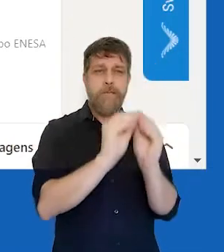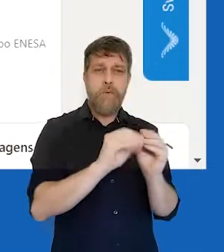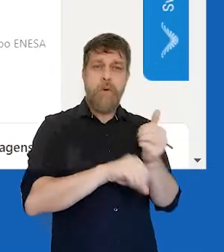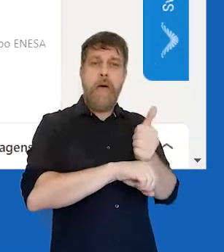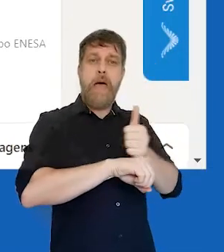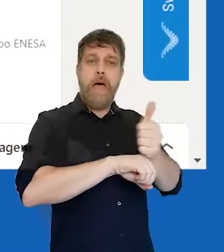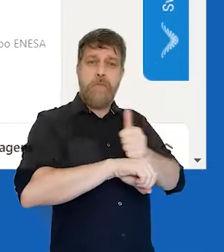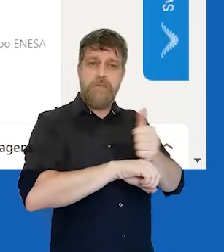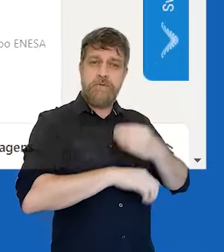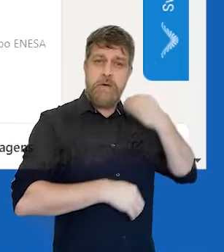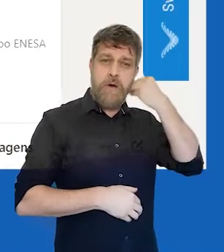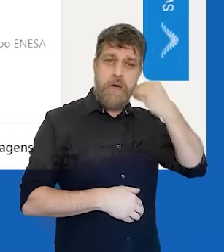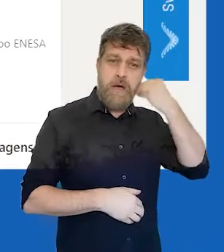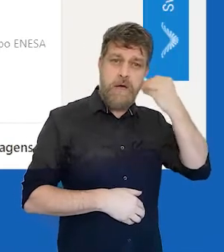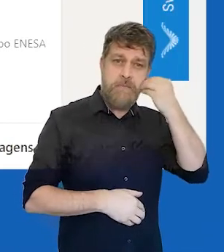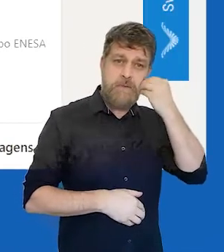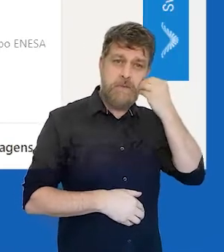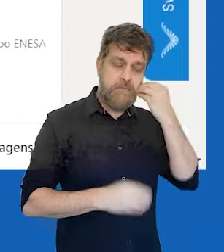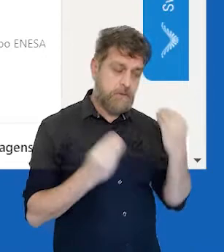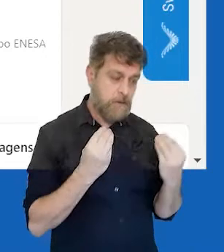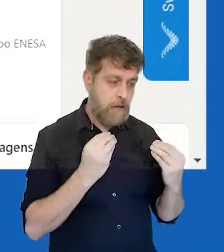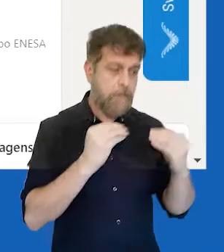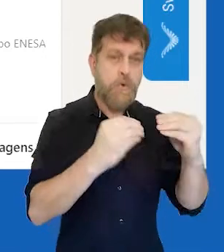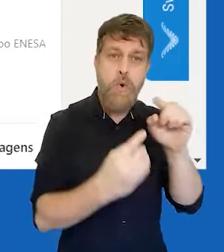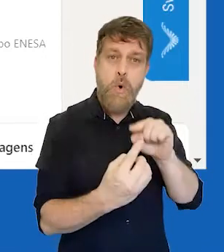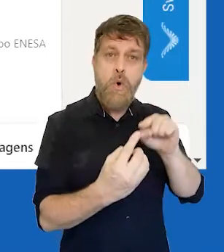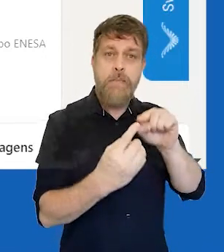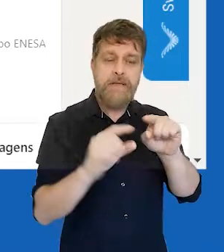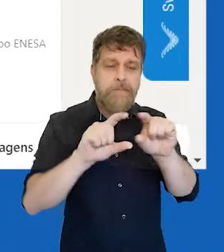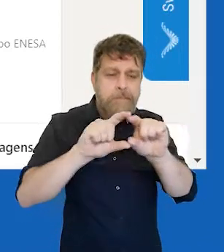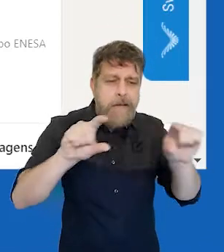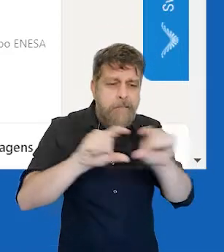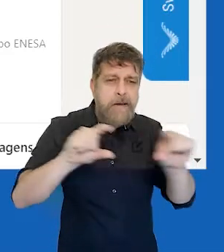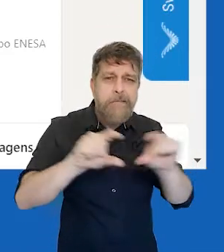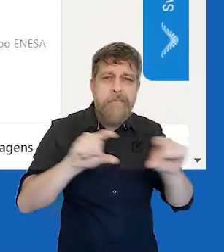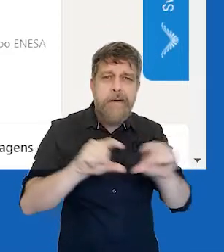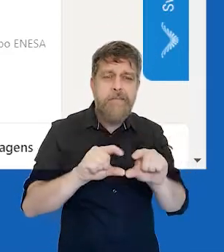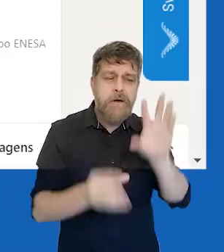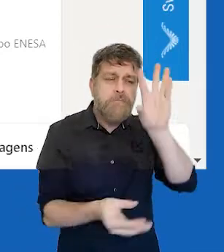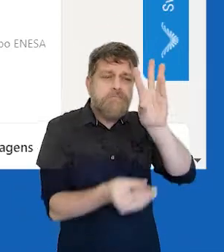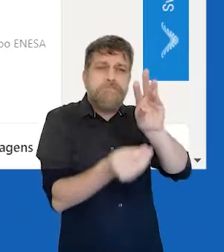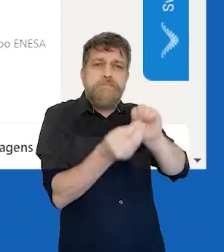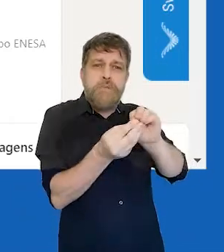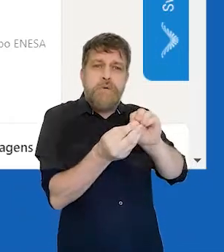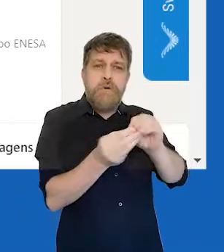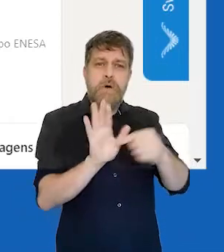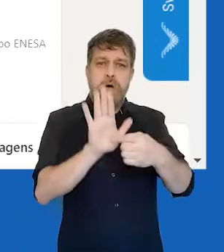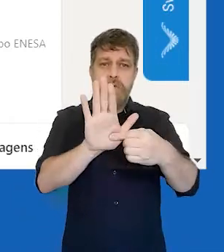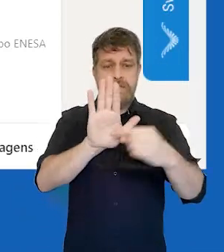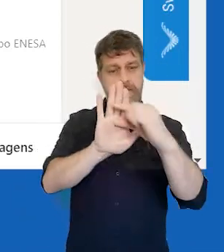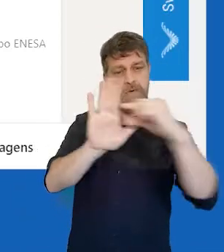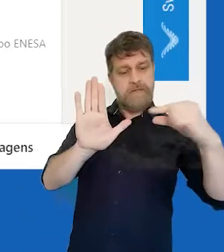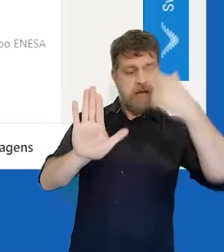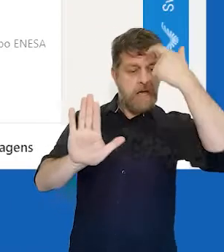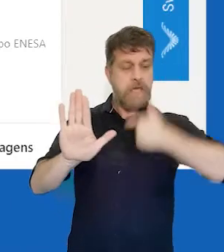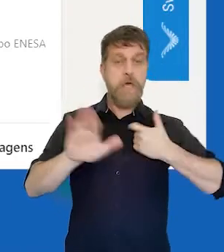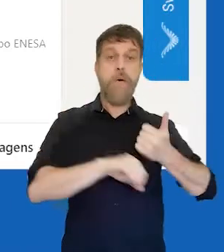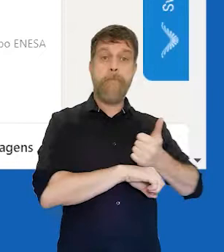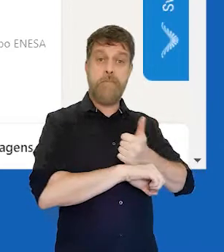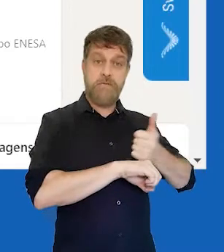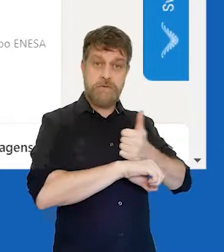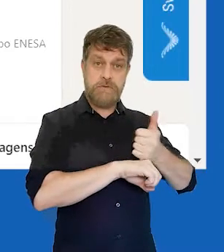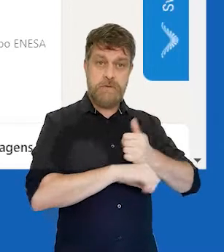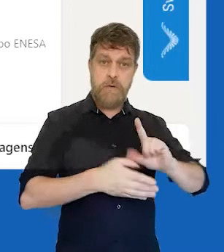vocês então é uma parte mais concisa ou de poucos parágrafos vocês vão se inscrever Quem vocês são como profissionais tá